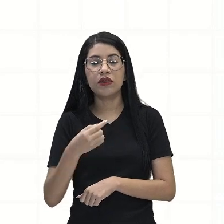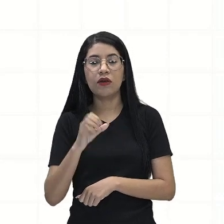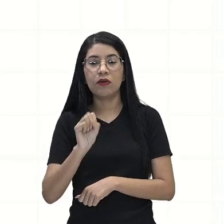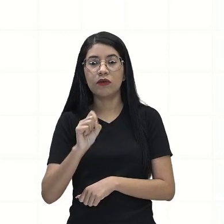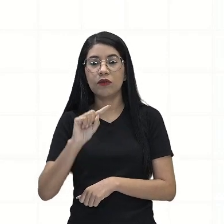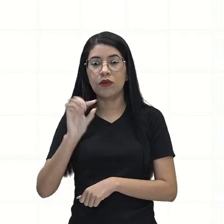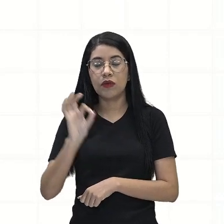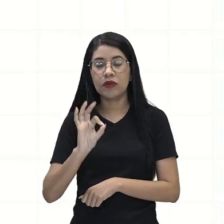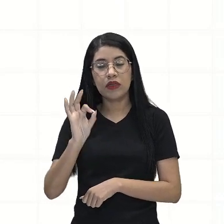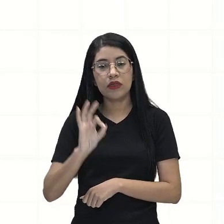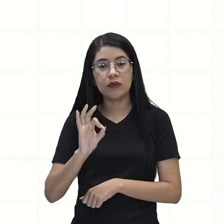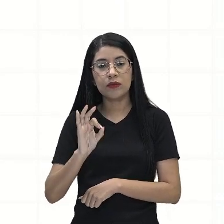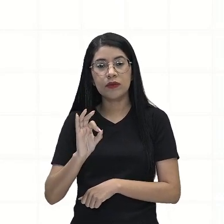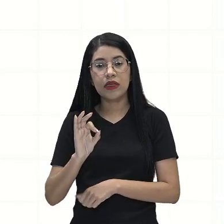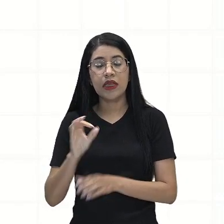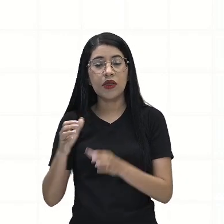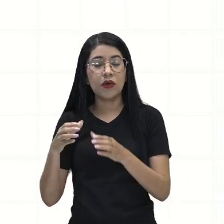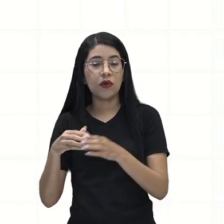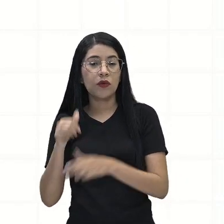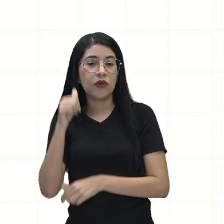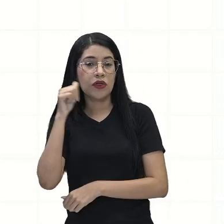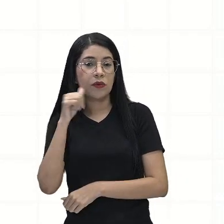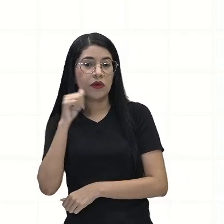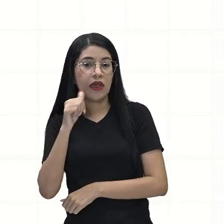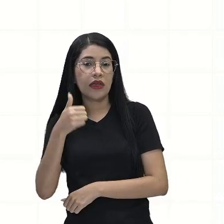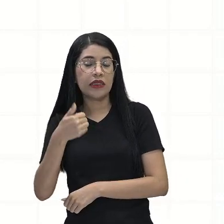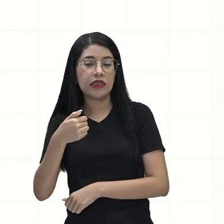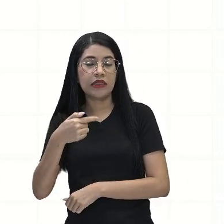17,8% e as mulheres aqui apenas